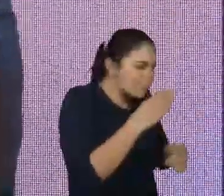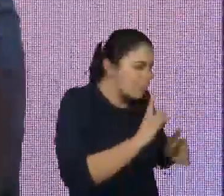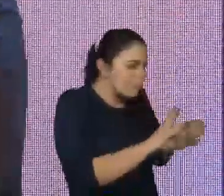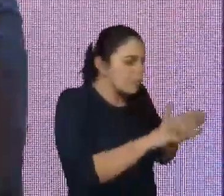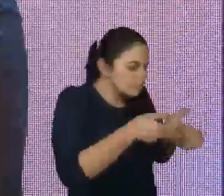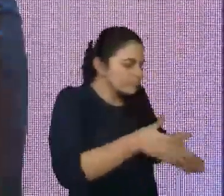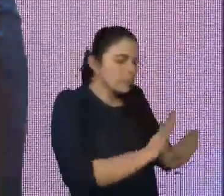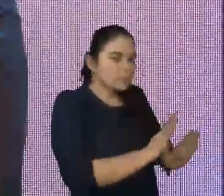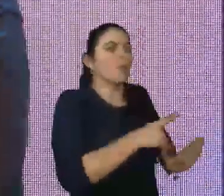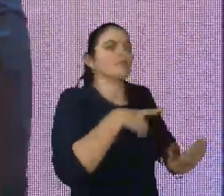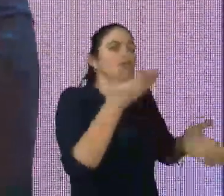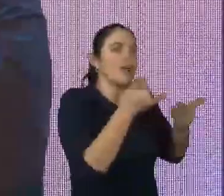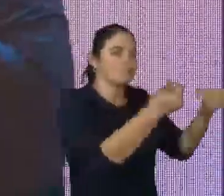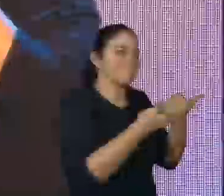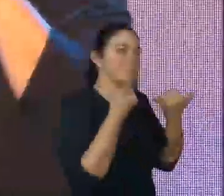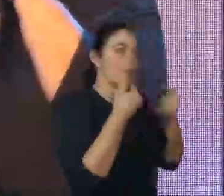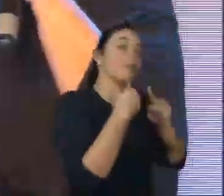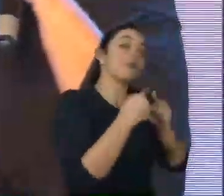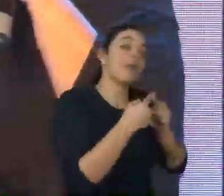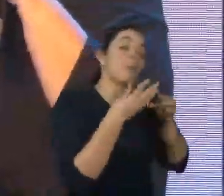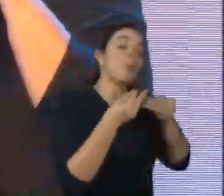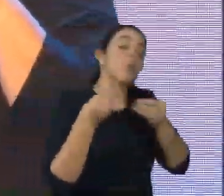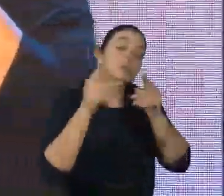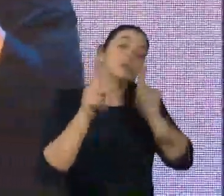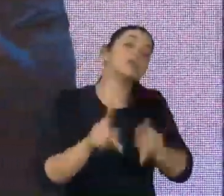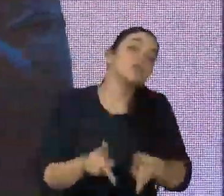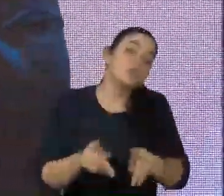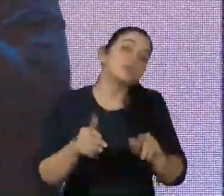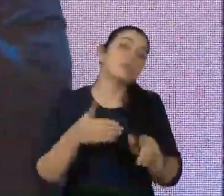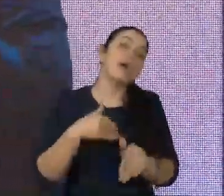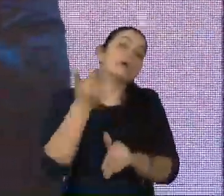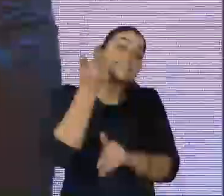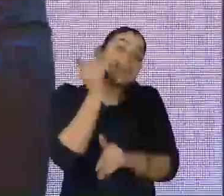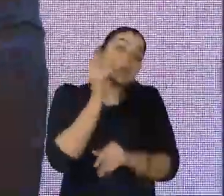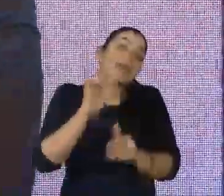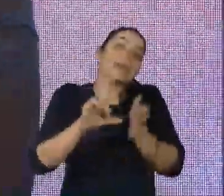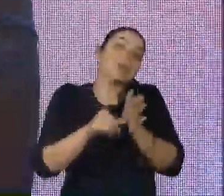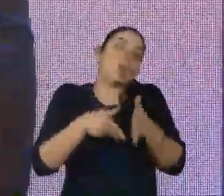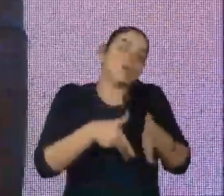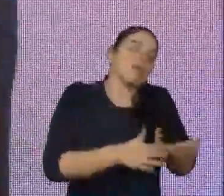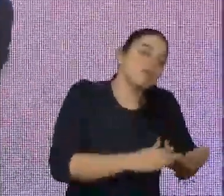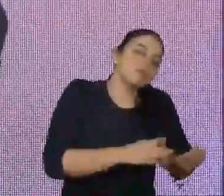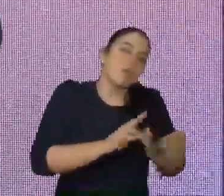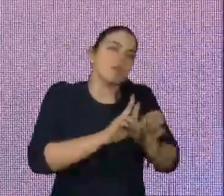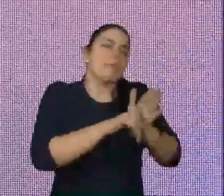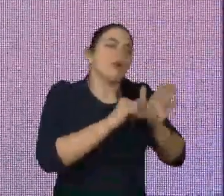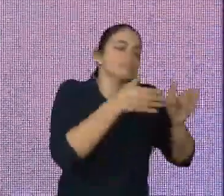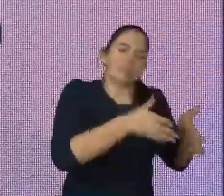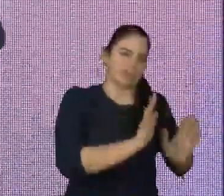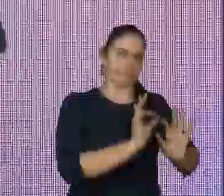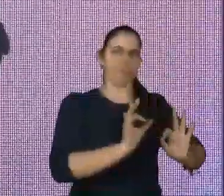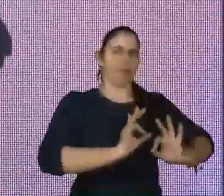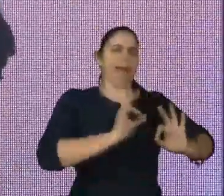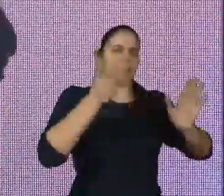a gente estar falando sobre isso agora. Porque a maioria das pessoas recebe o diagnóstico no momento do nascimento ou logo em seguida.